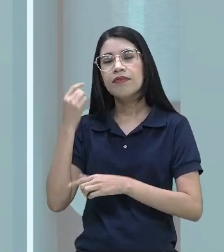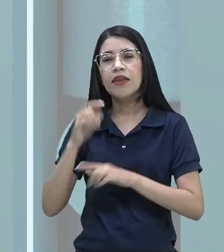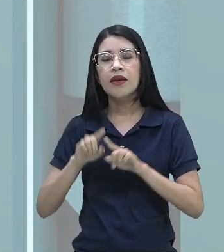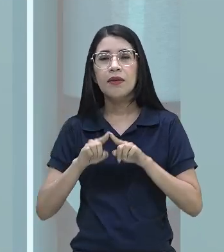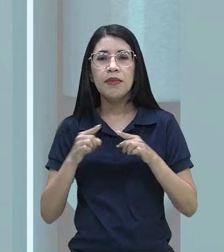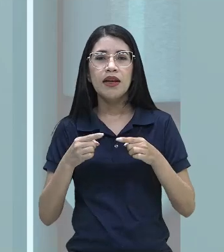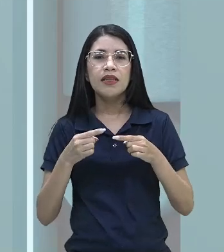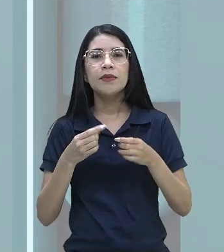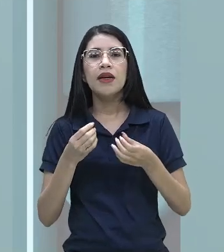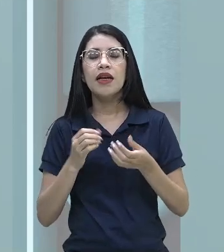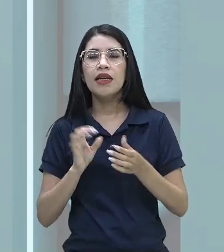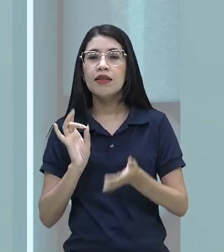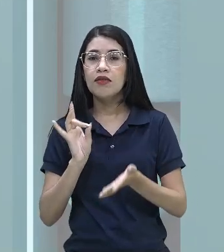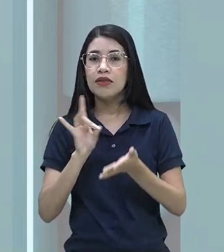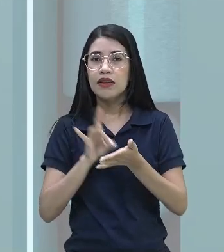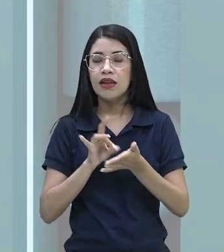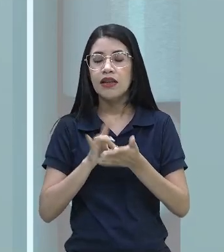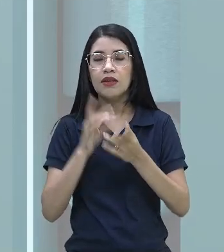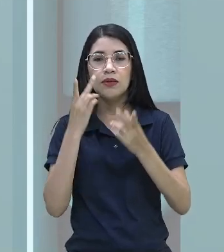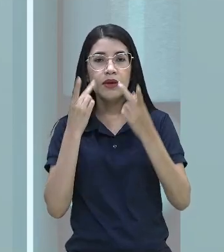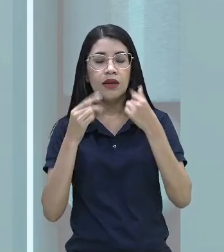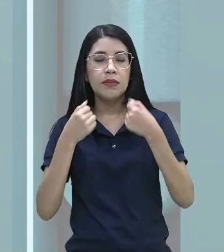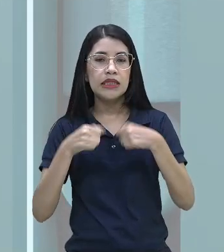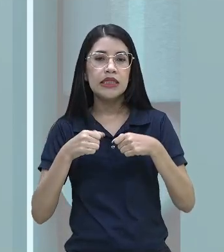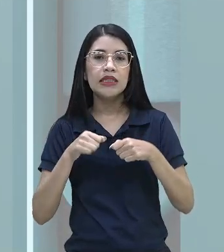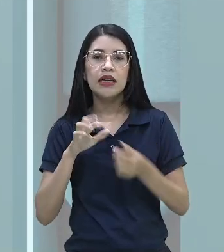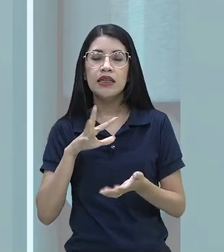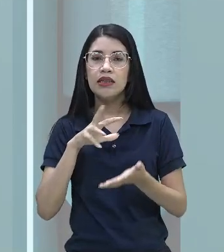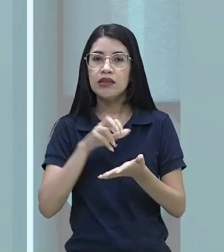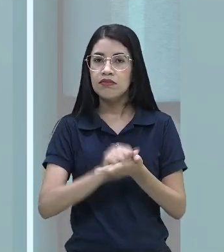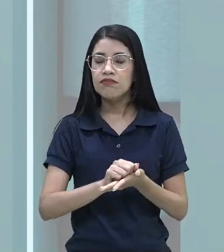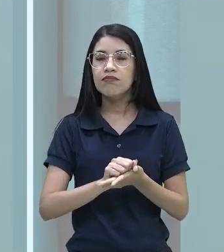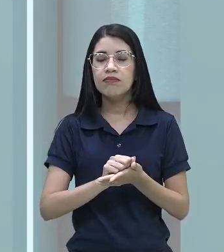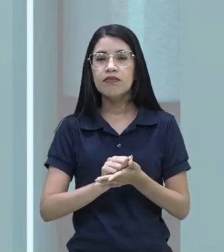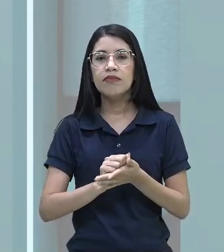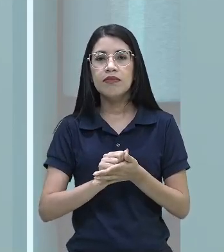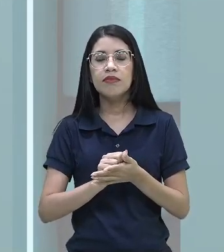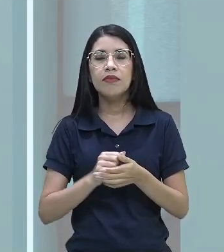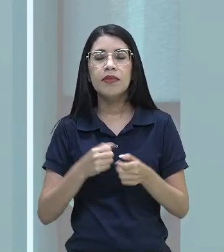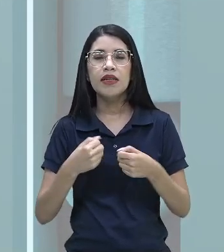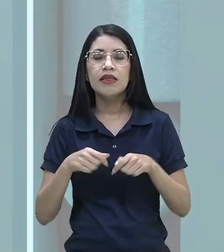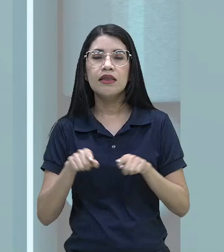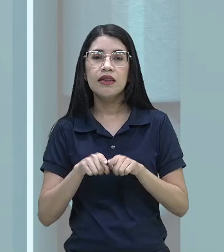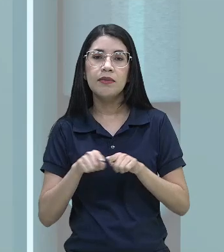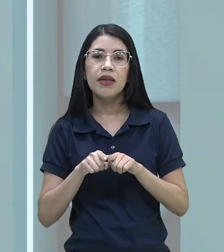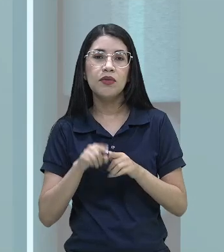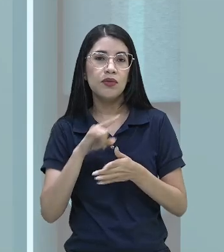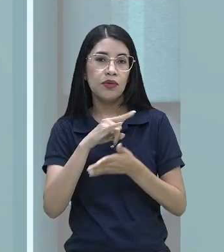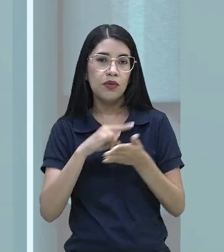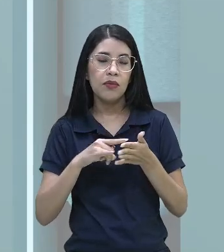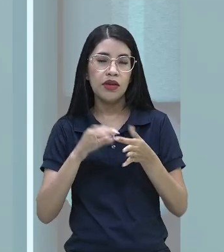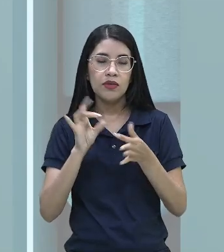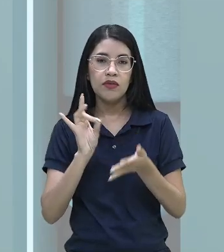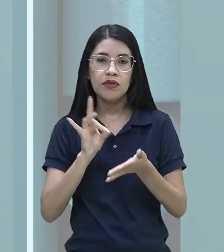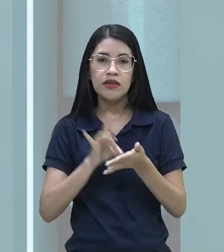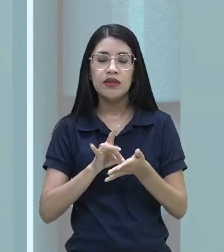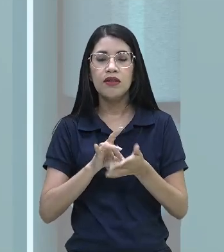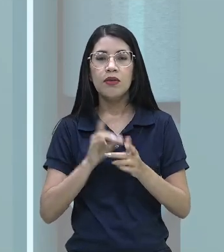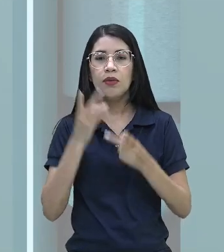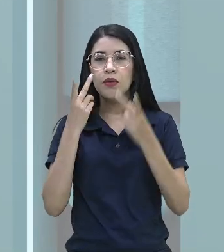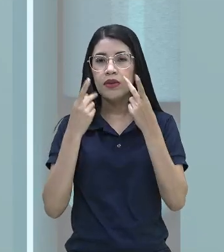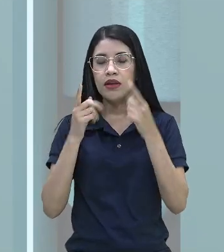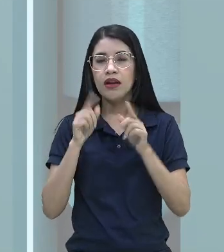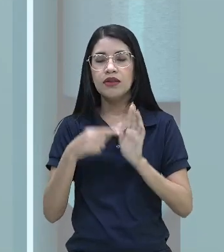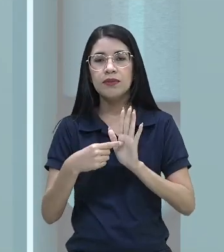ser instituído enquanto teatro, ele tem que ser registrado, ele tem que ser, certo, reconhecido enquanto teatro encenação